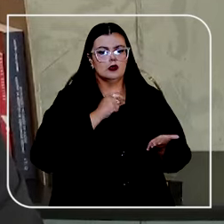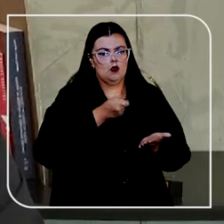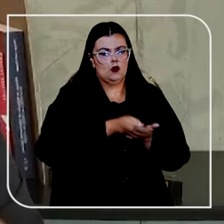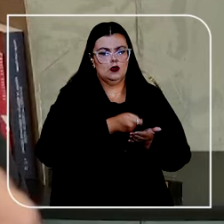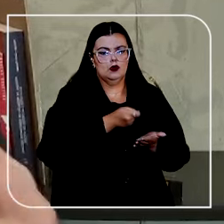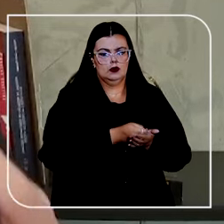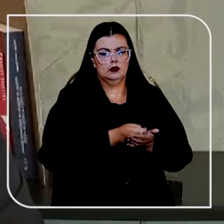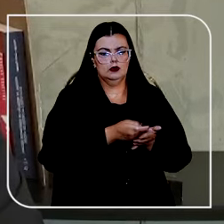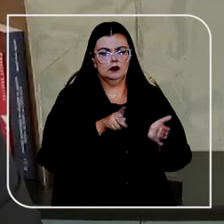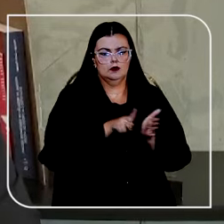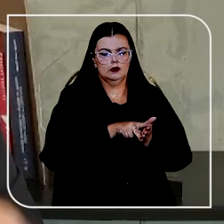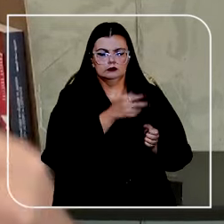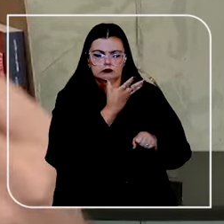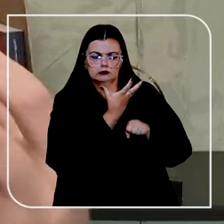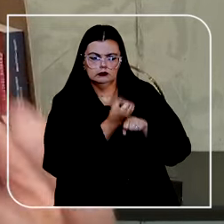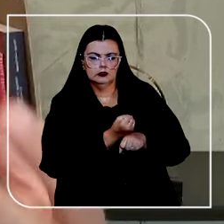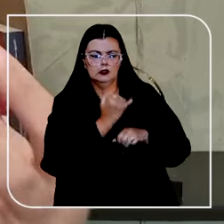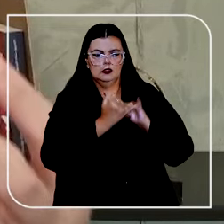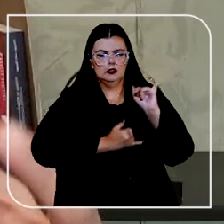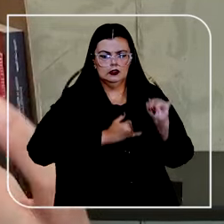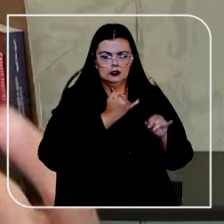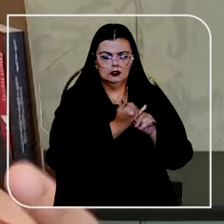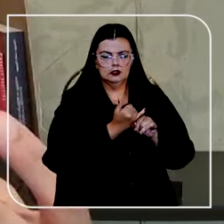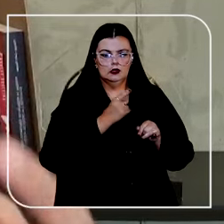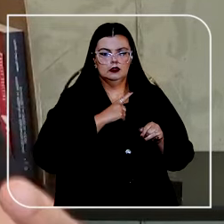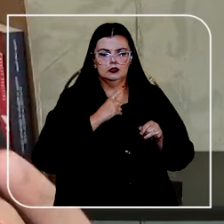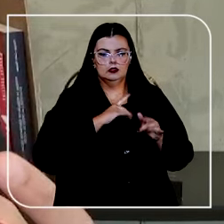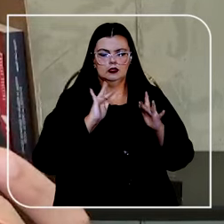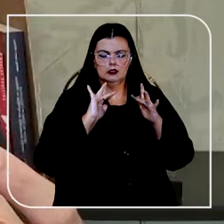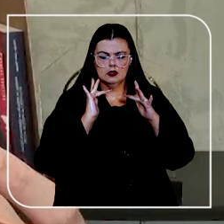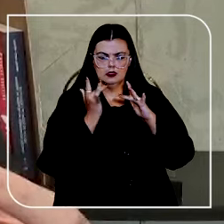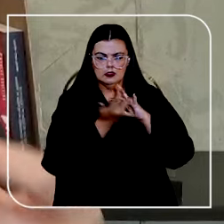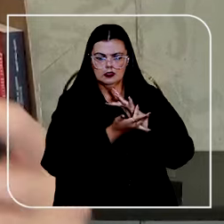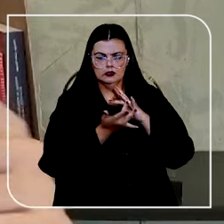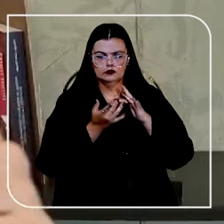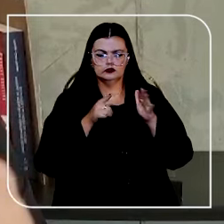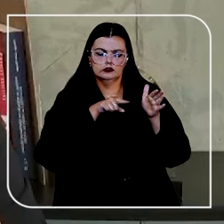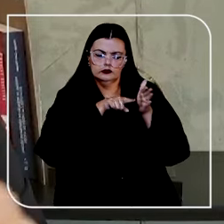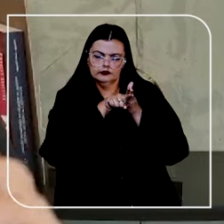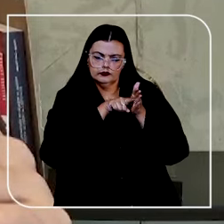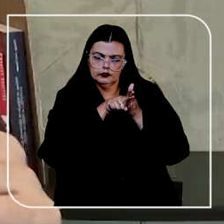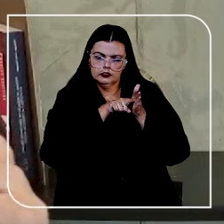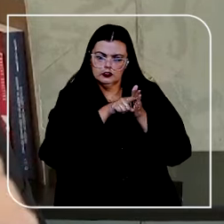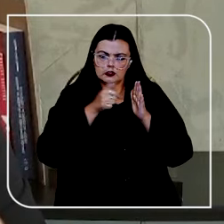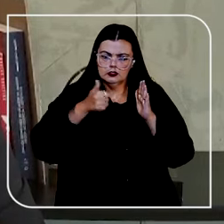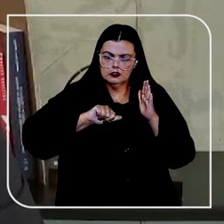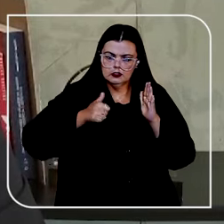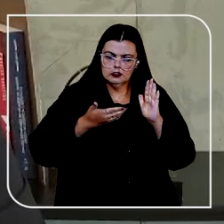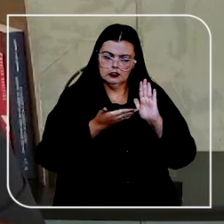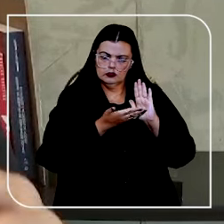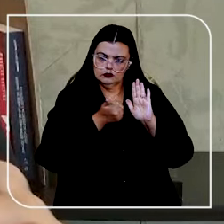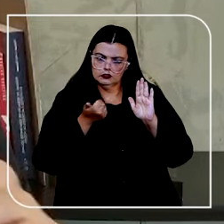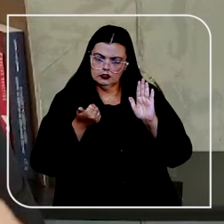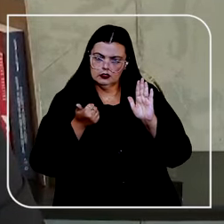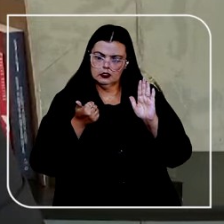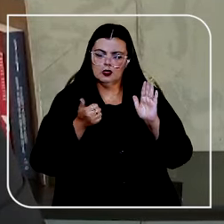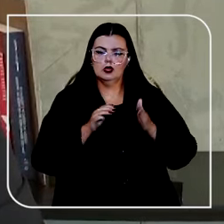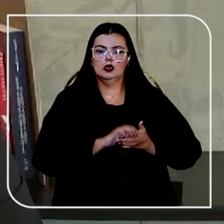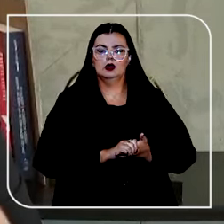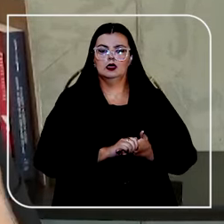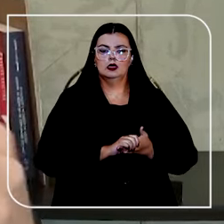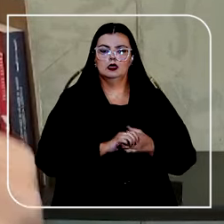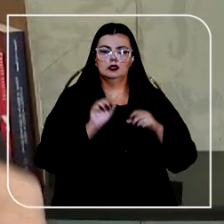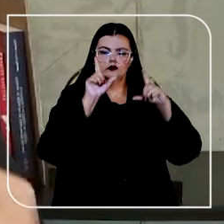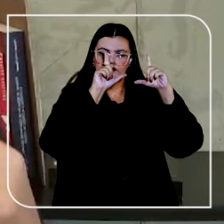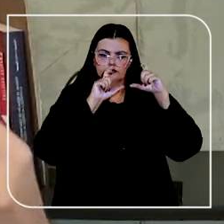dever de um provedor de internet ou de uma empresa que detenha uma rede social fiscalizar e remover conteúdos